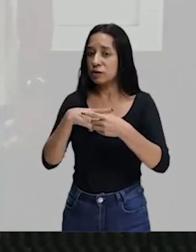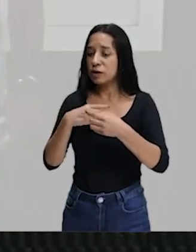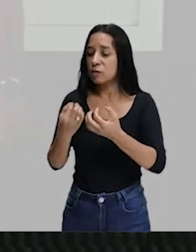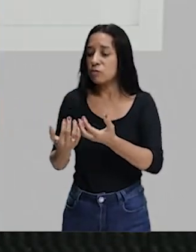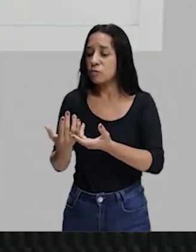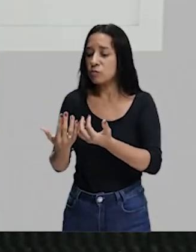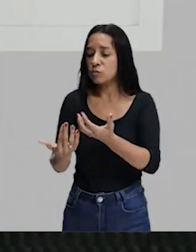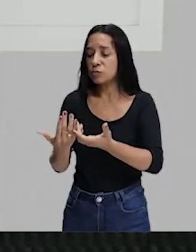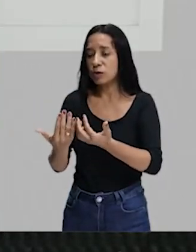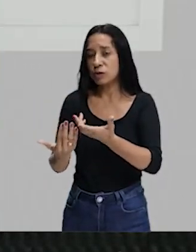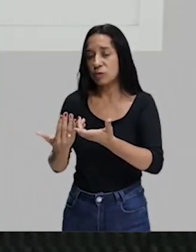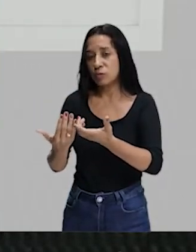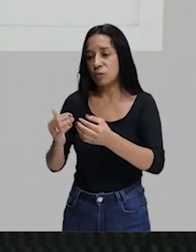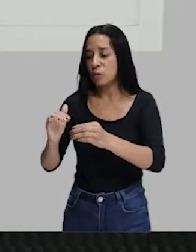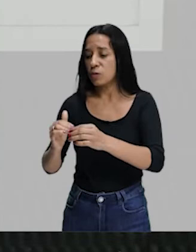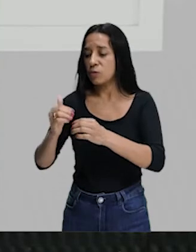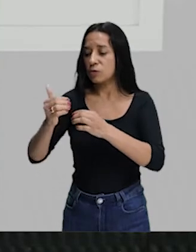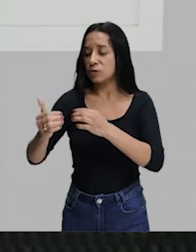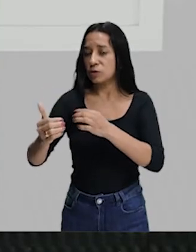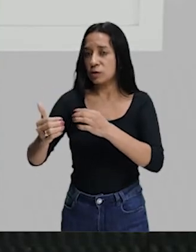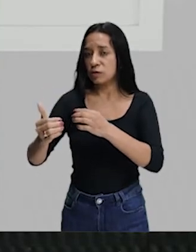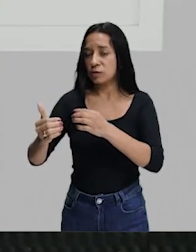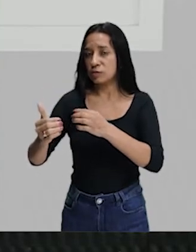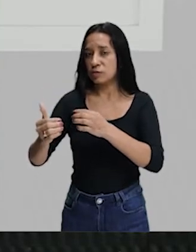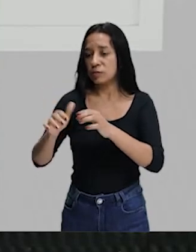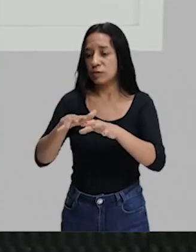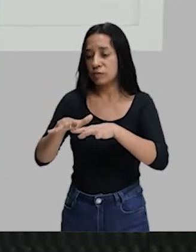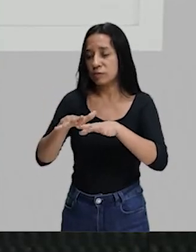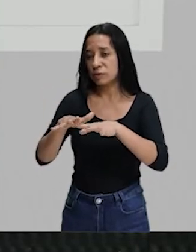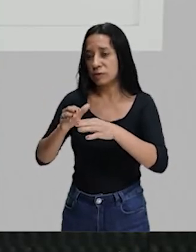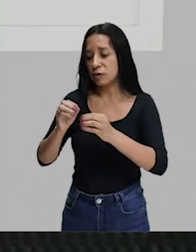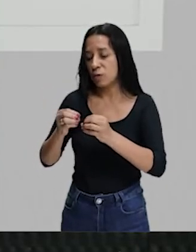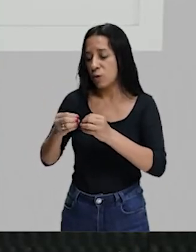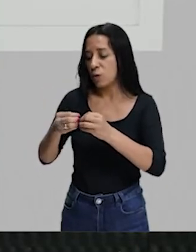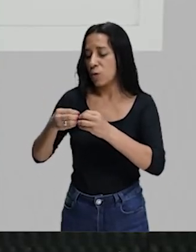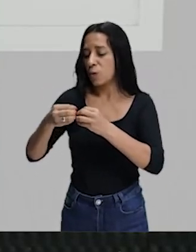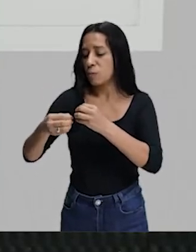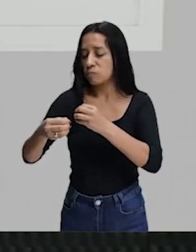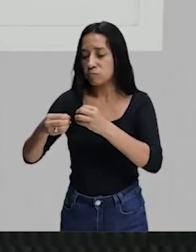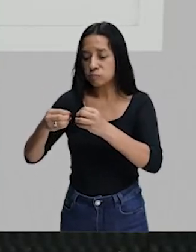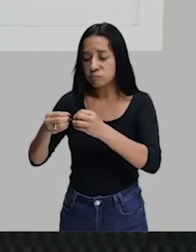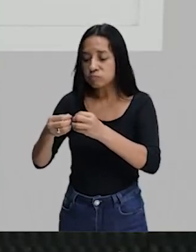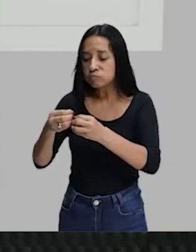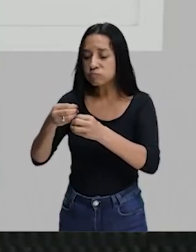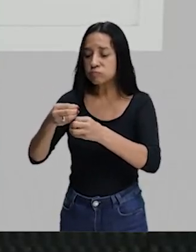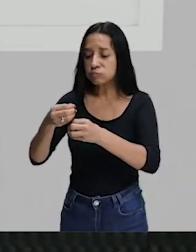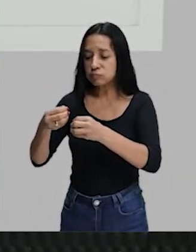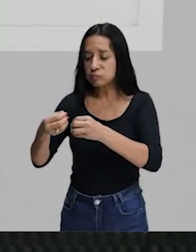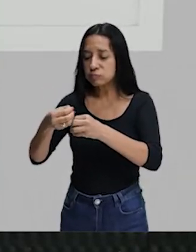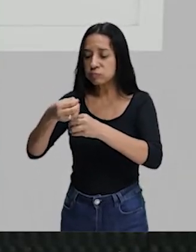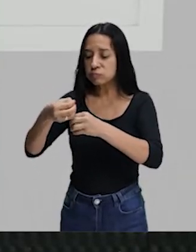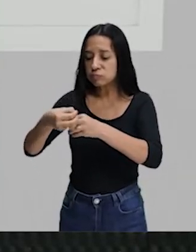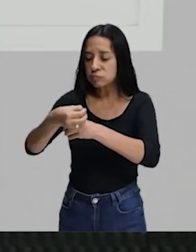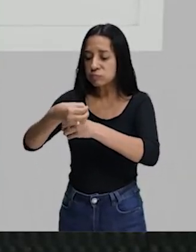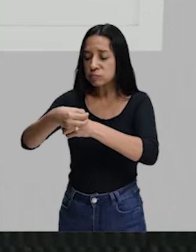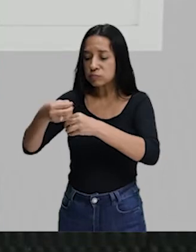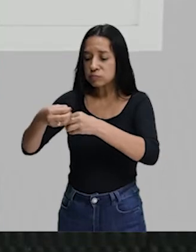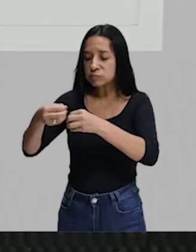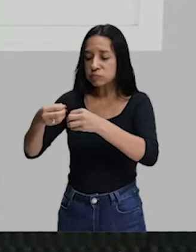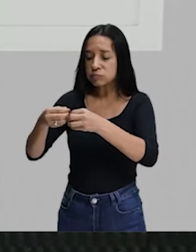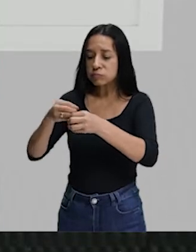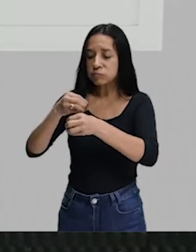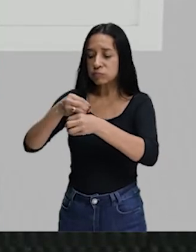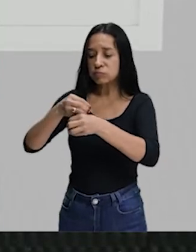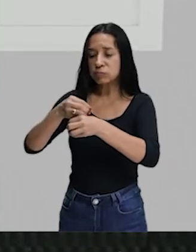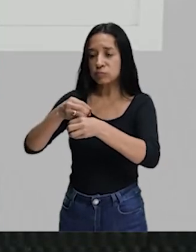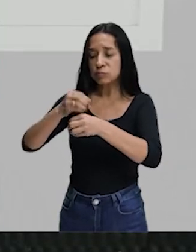externa, certo? Essa vibração forçada acaba empurrando aquelas moléculas que estão ao seu lado. E